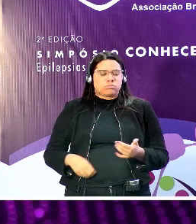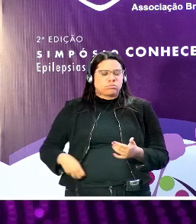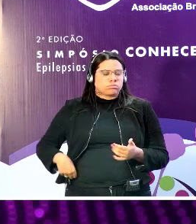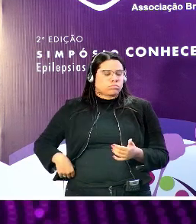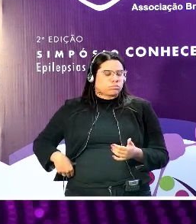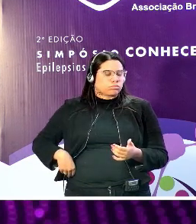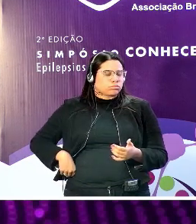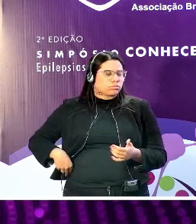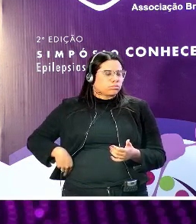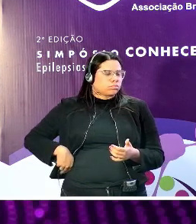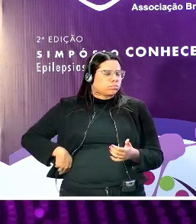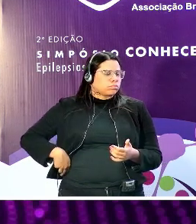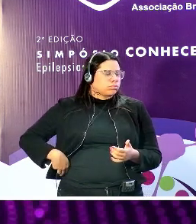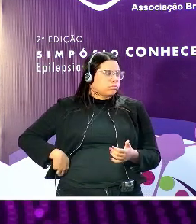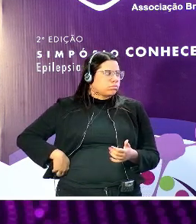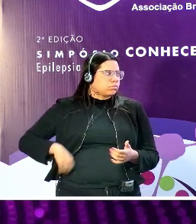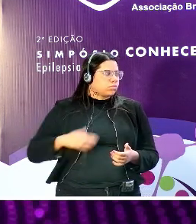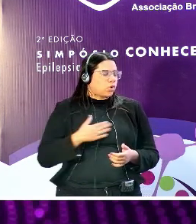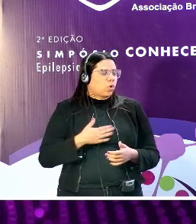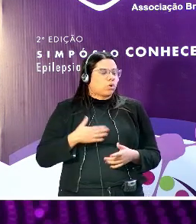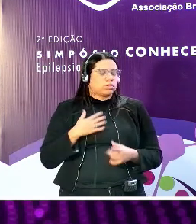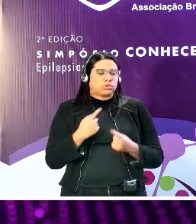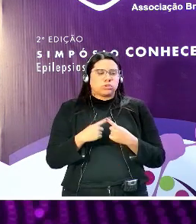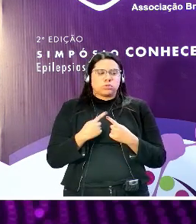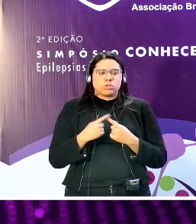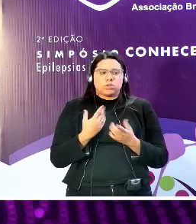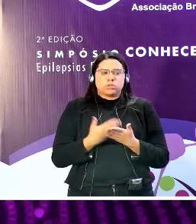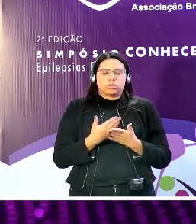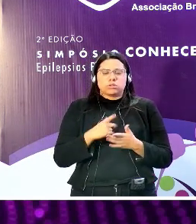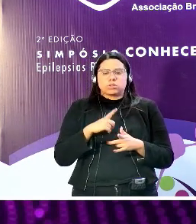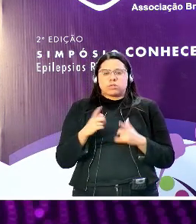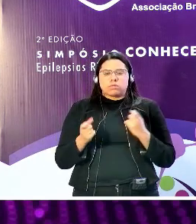gosta muito desse tipo de estudo. Teve alguns médicos que tiveram